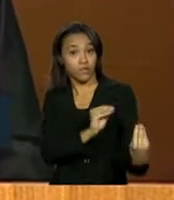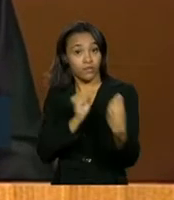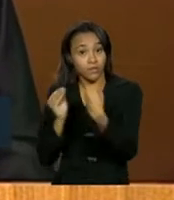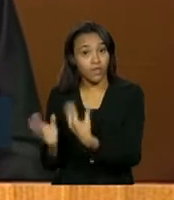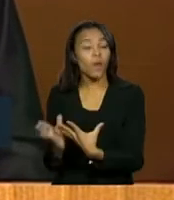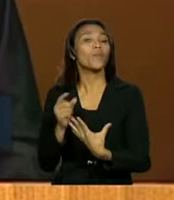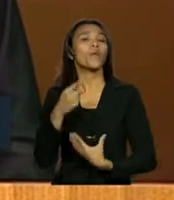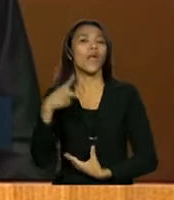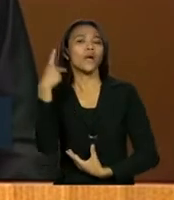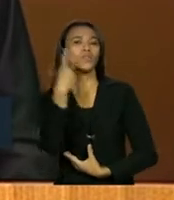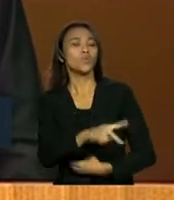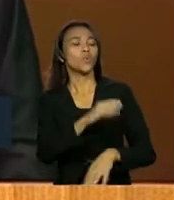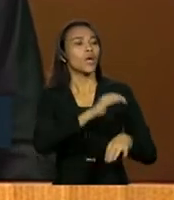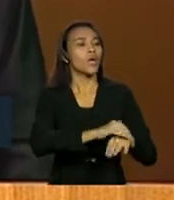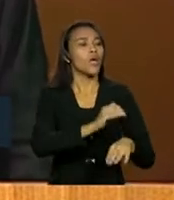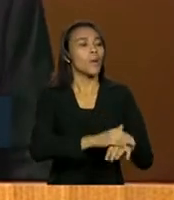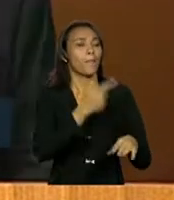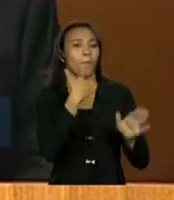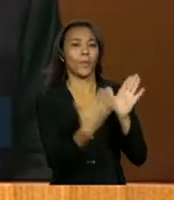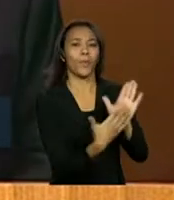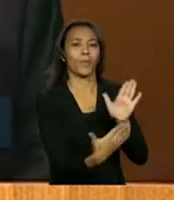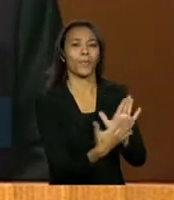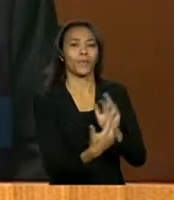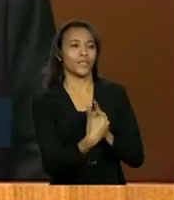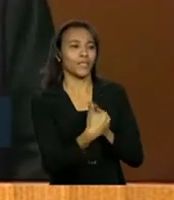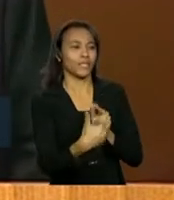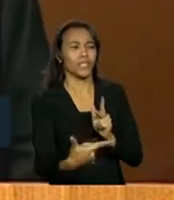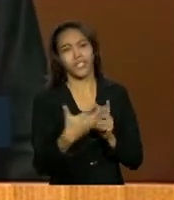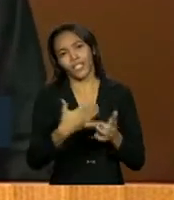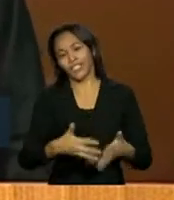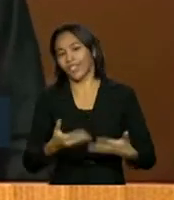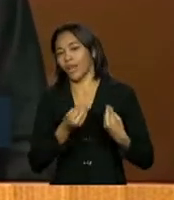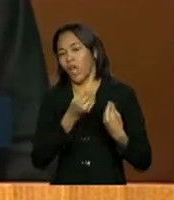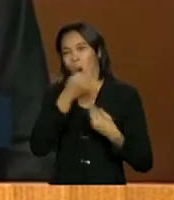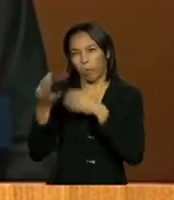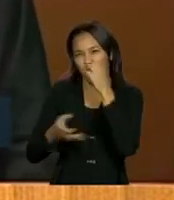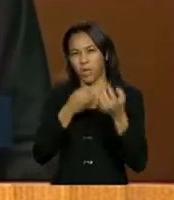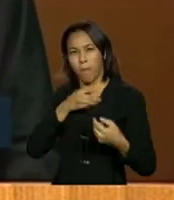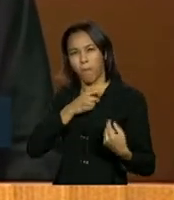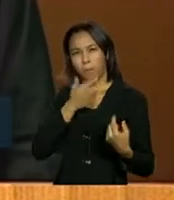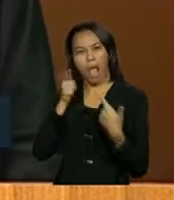a sua contribuição, seja o elogio, seja a crítica.